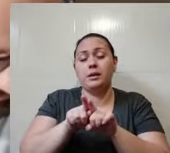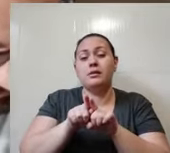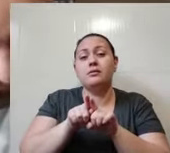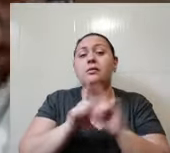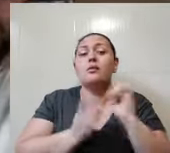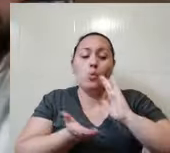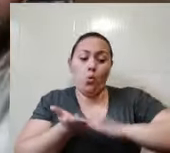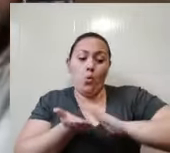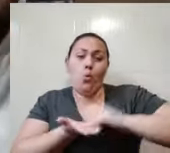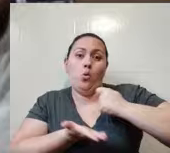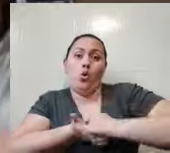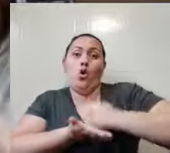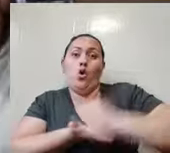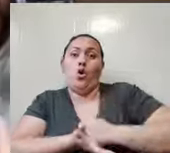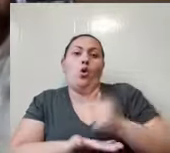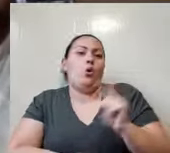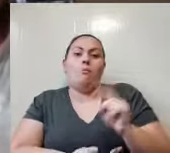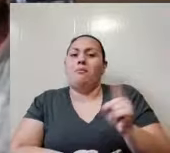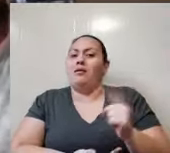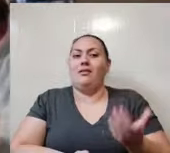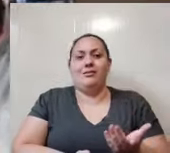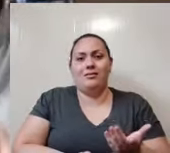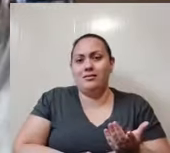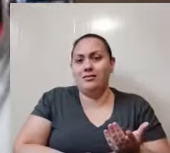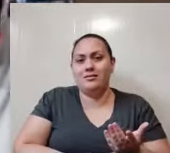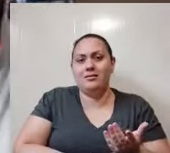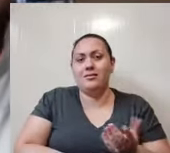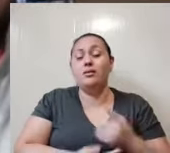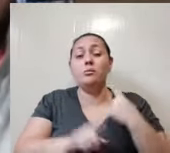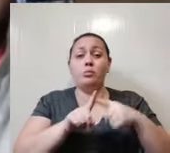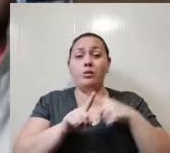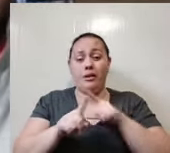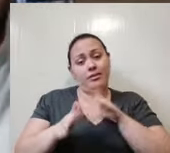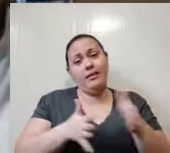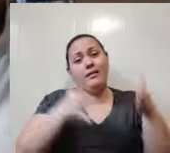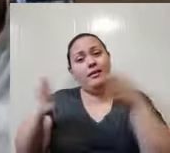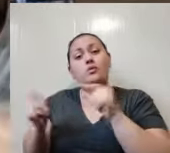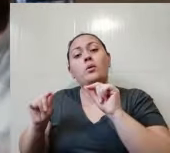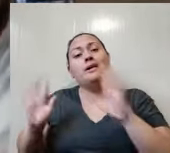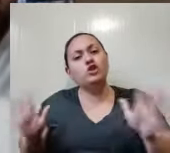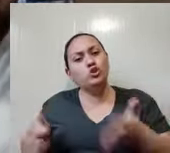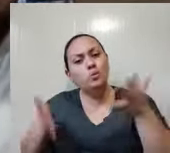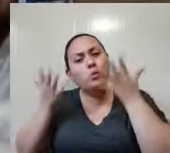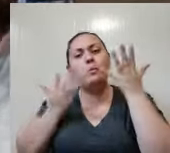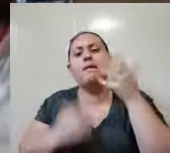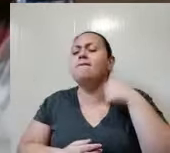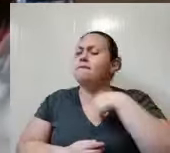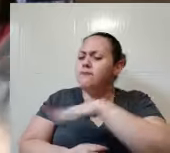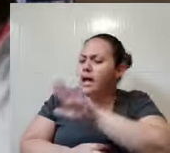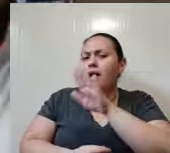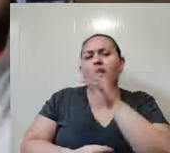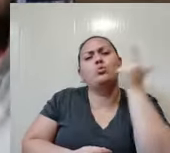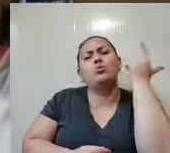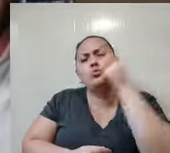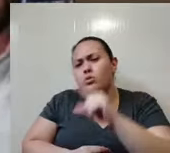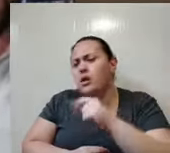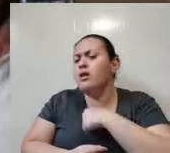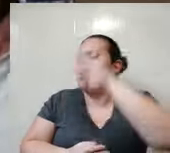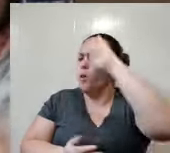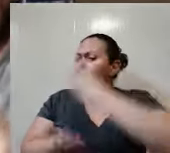assim. Sem dúvida. Além disso, não se cobrar demais. Uma coisa é se motivar